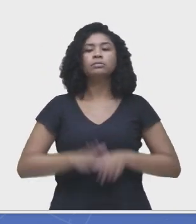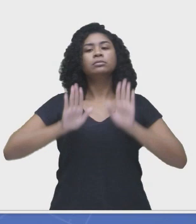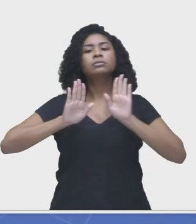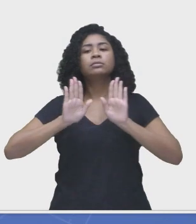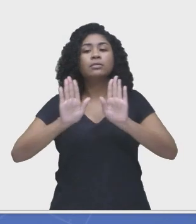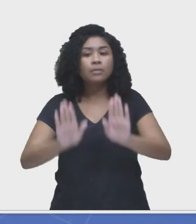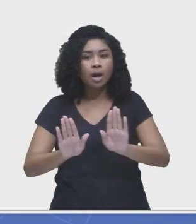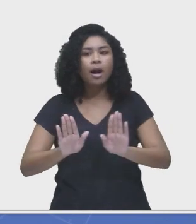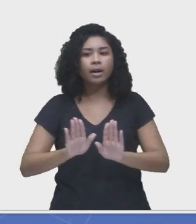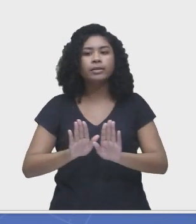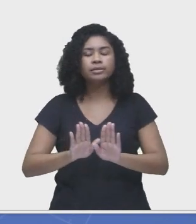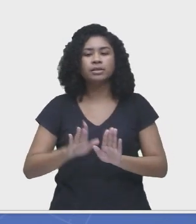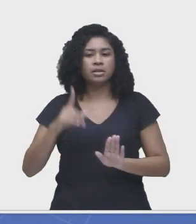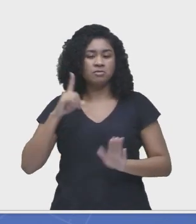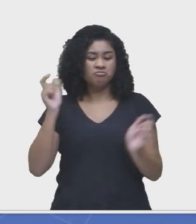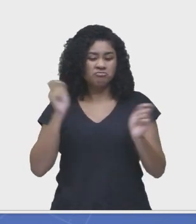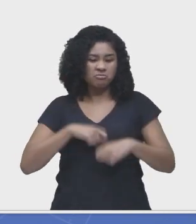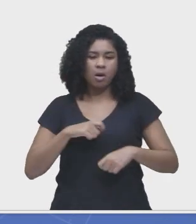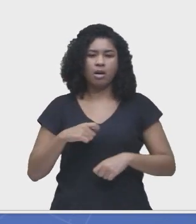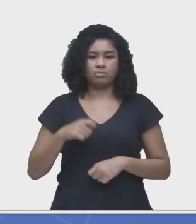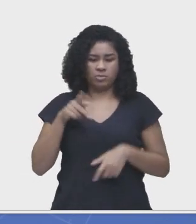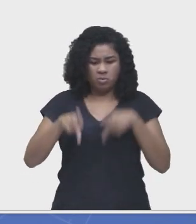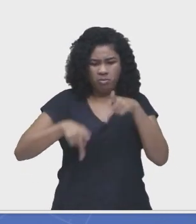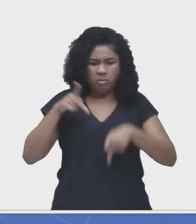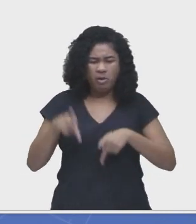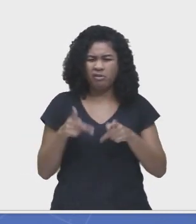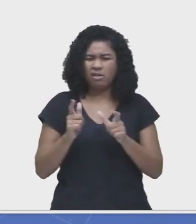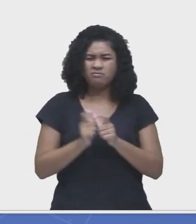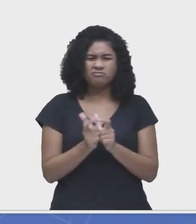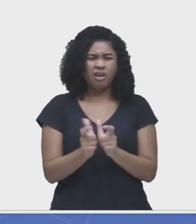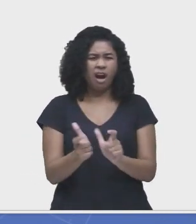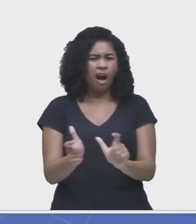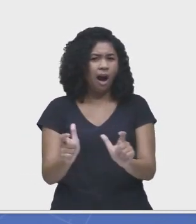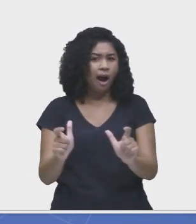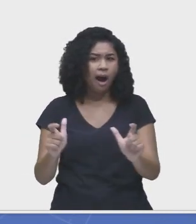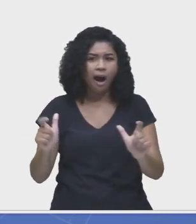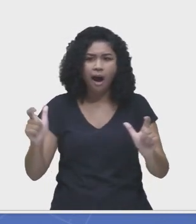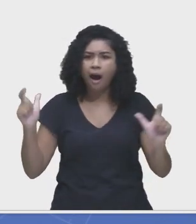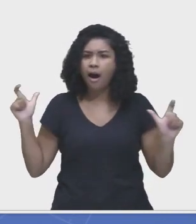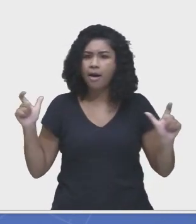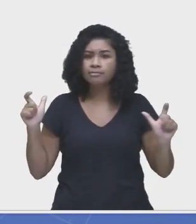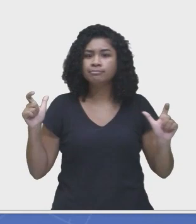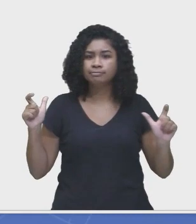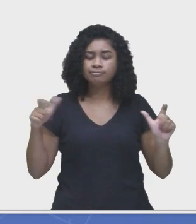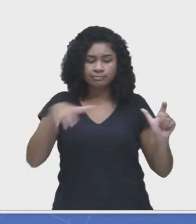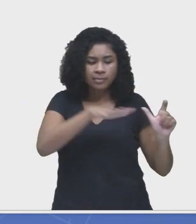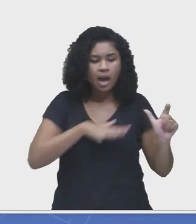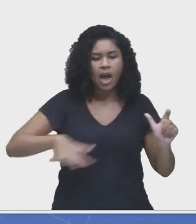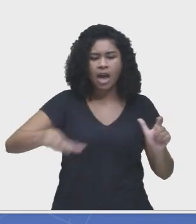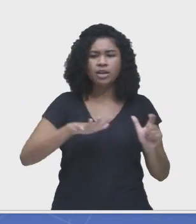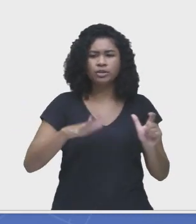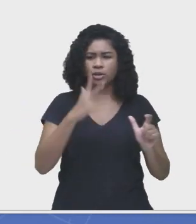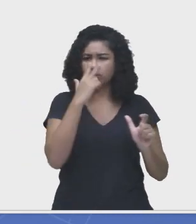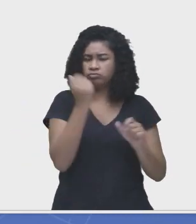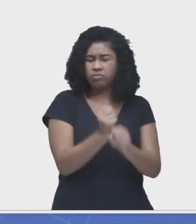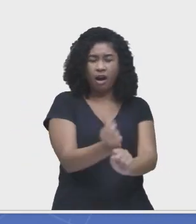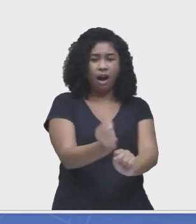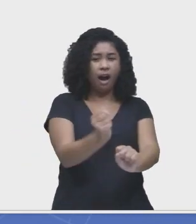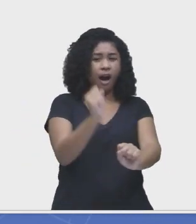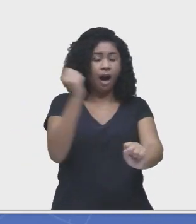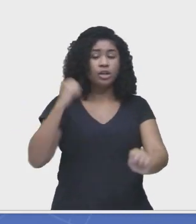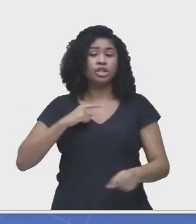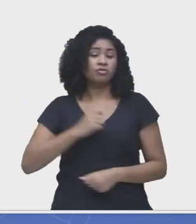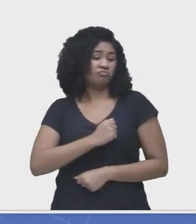da antiguidade. Gente, os persas, eles foram assim de uma grande expansão territorial, eles tinham um grande